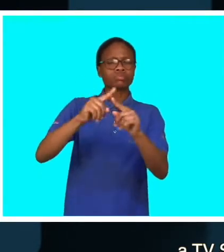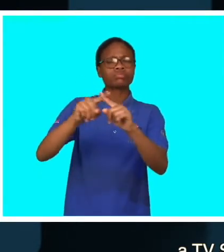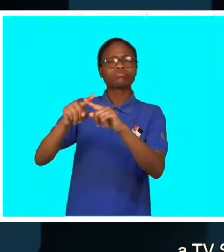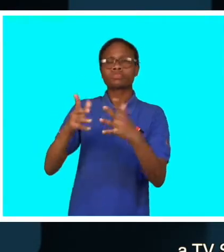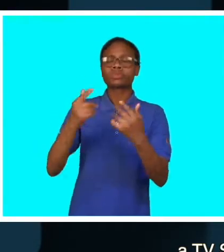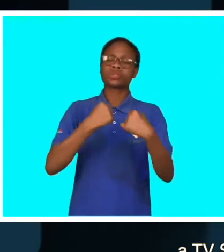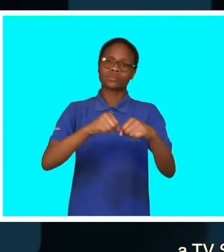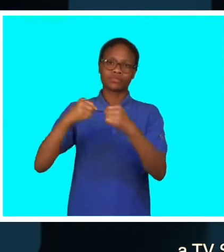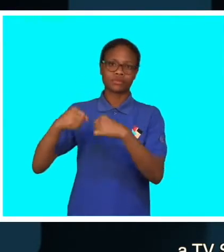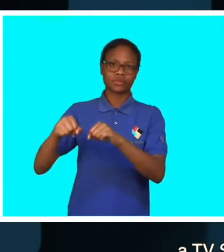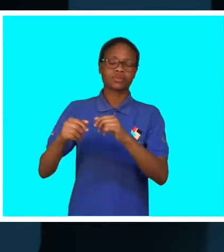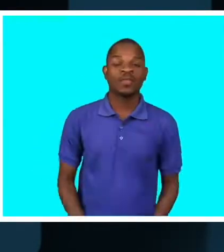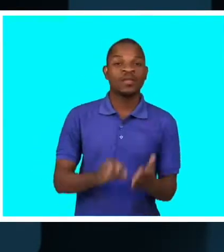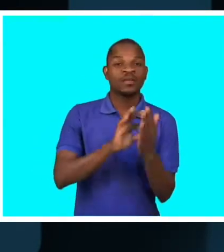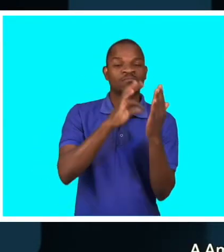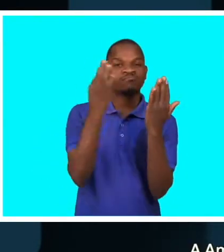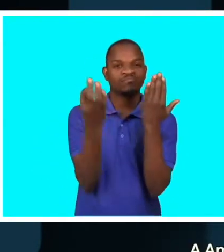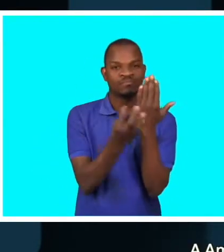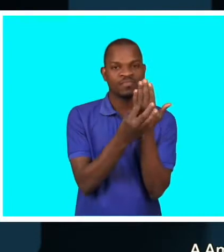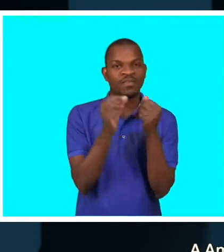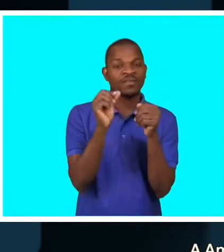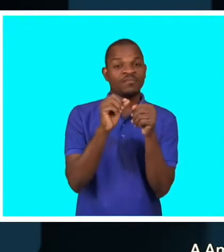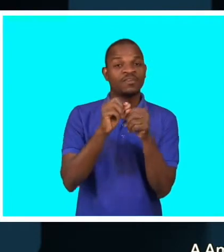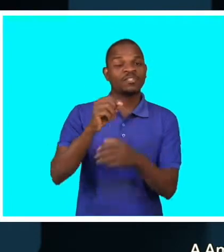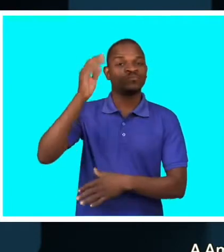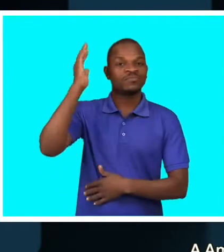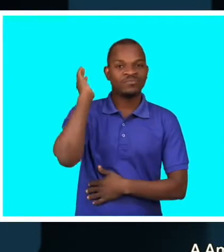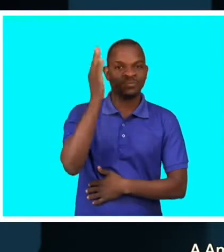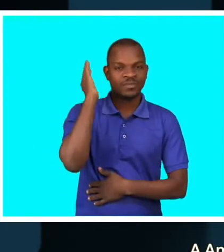a desenvolver várias atividades. A Modessa tem feito